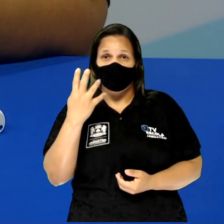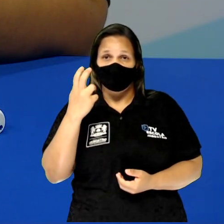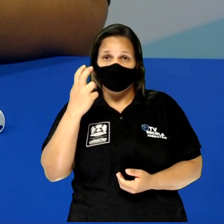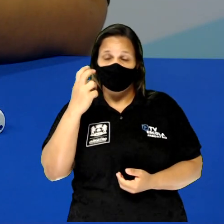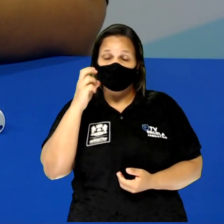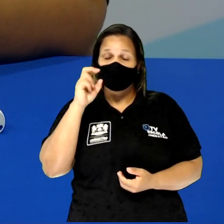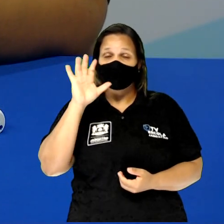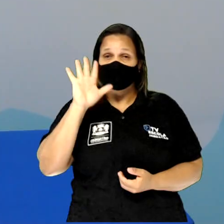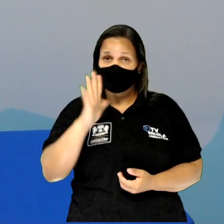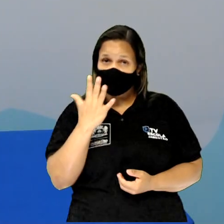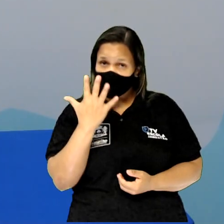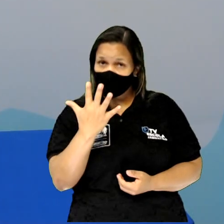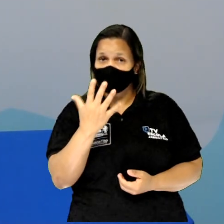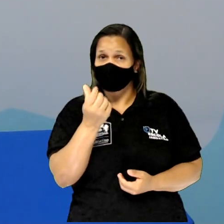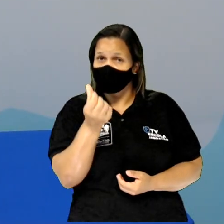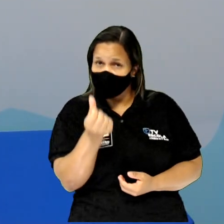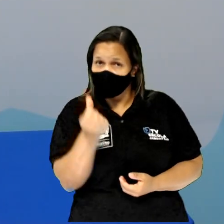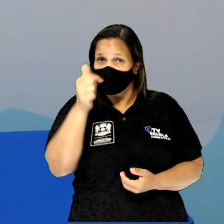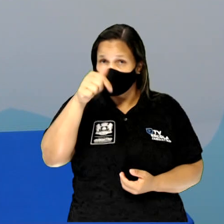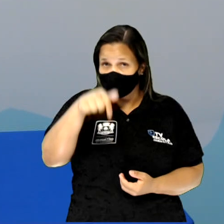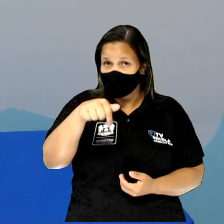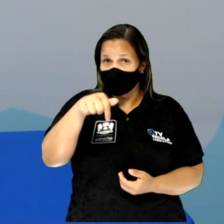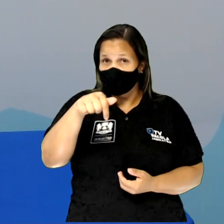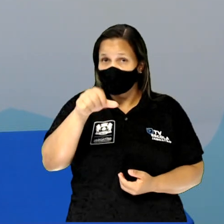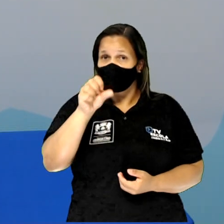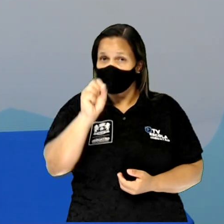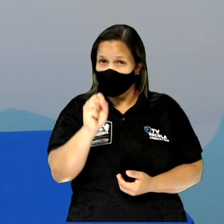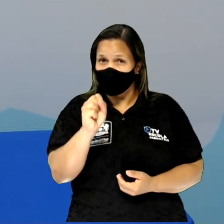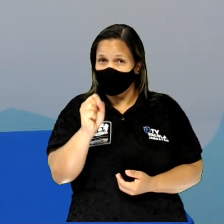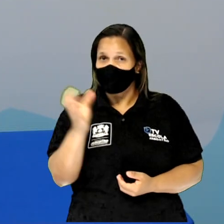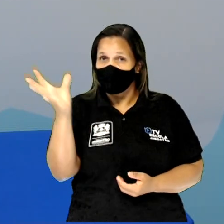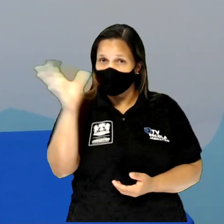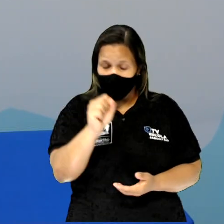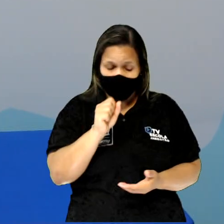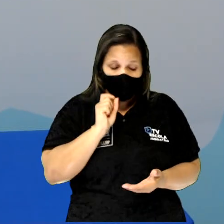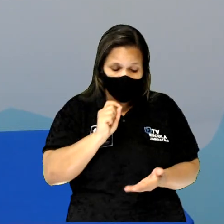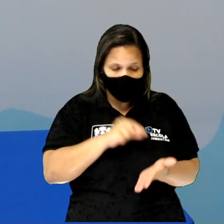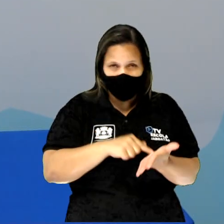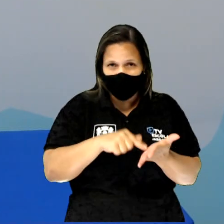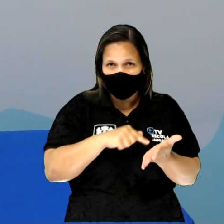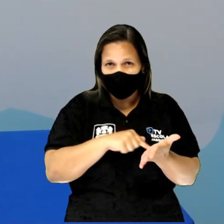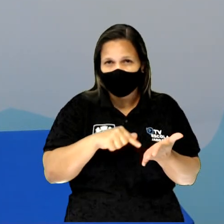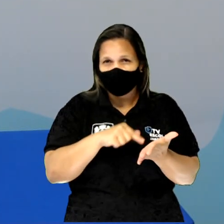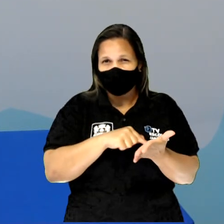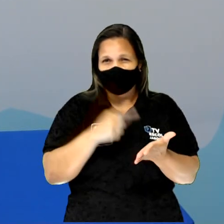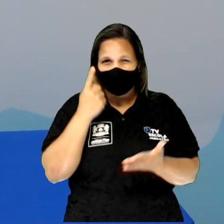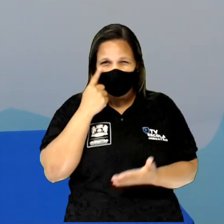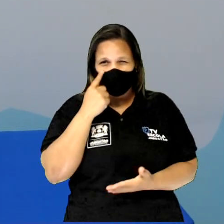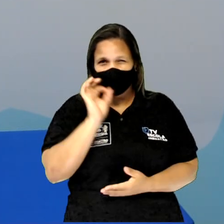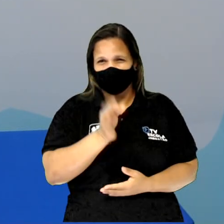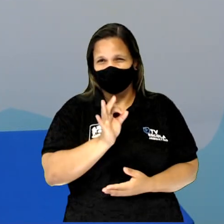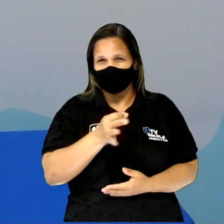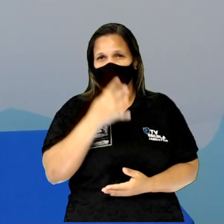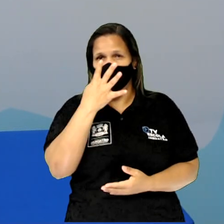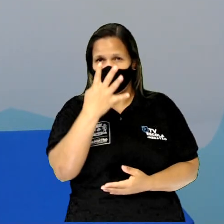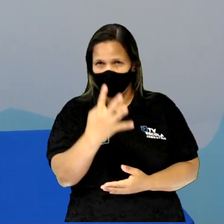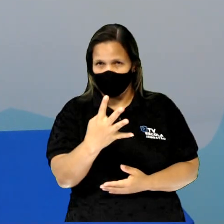sete oito pega aí a sua calculadora agora vamos conferir Coloca aí quatro